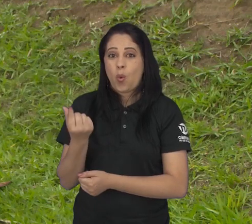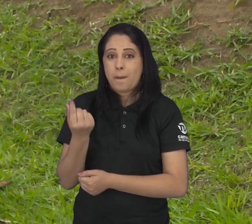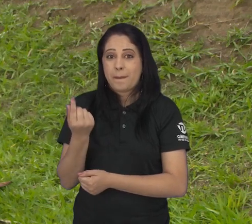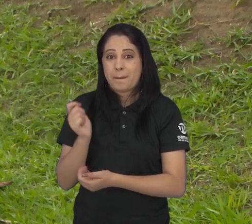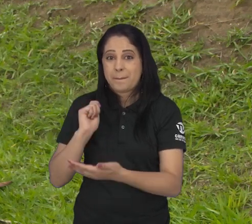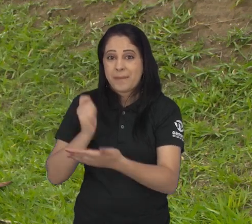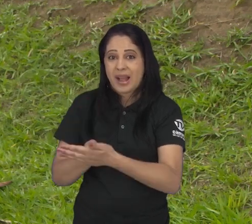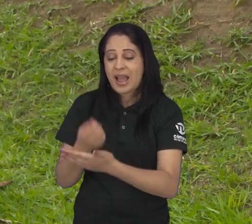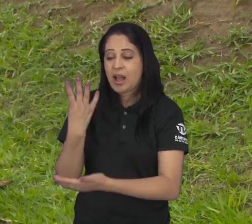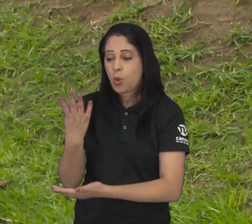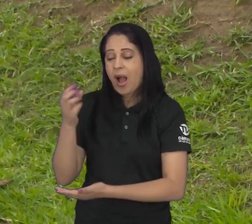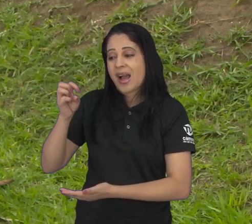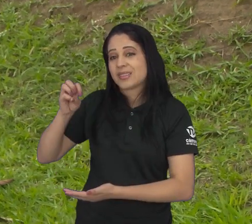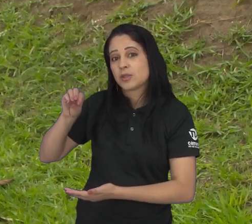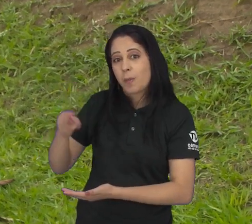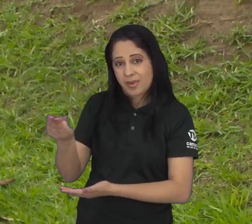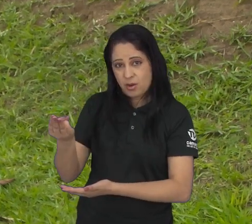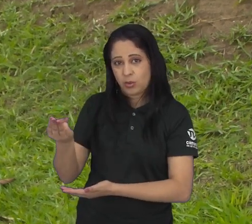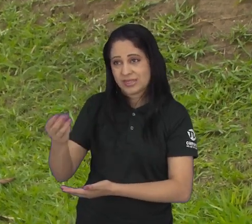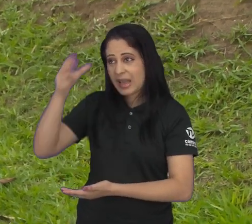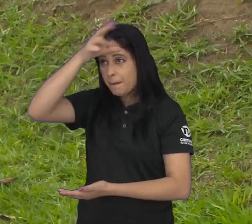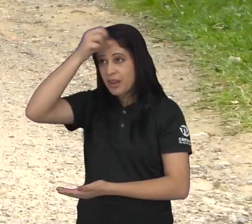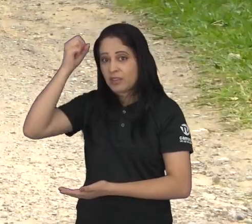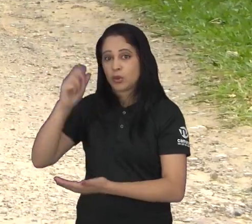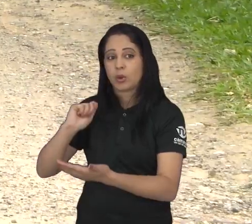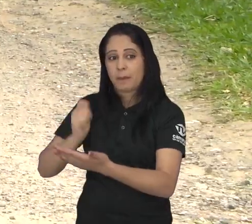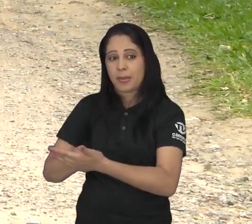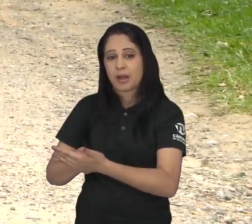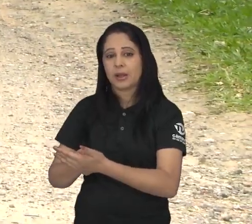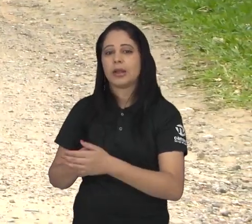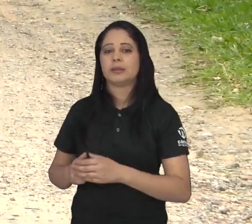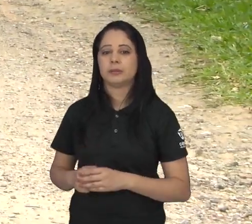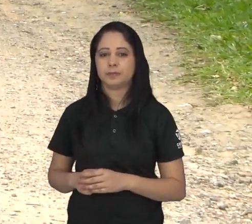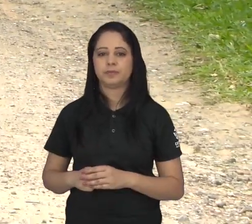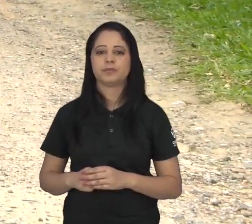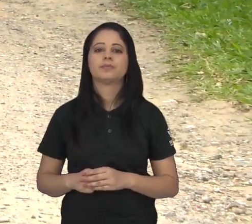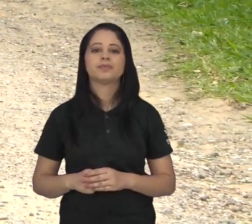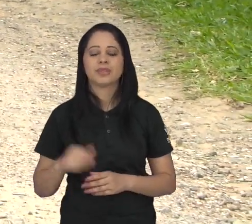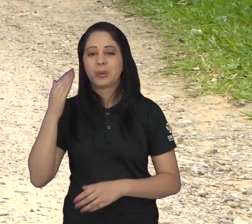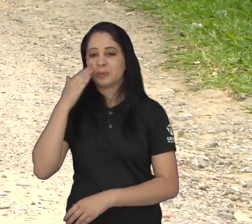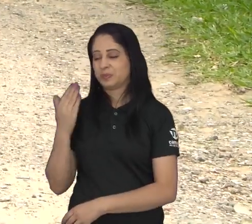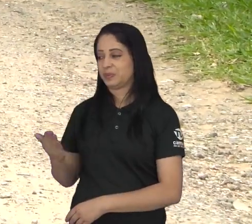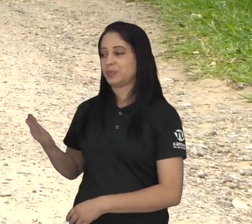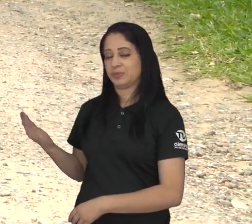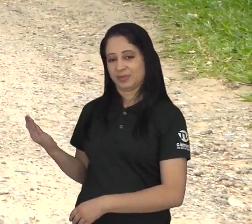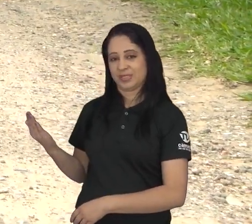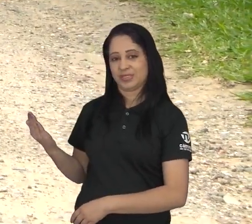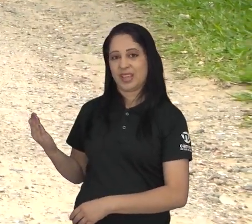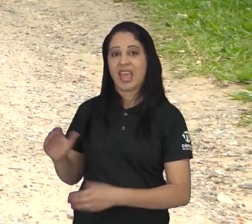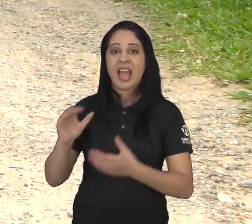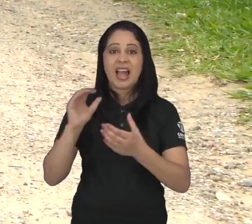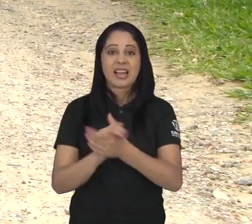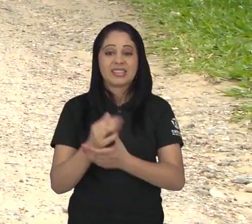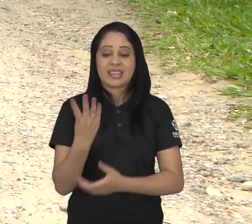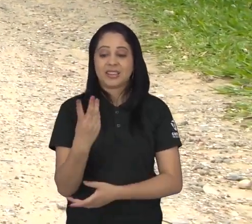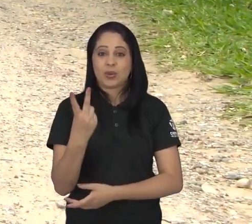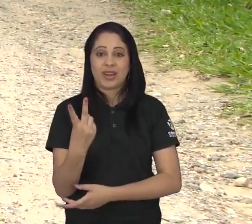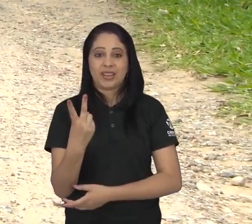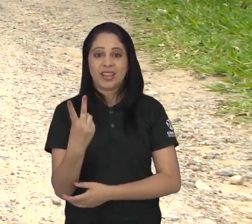milhões 342 mil Ana Célia e o Benedito casados a 42 anos